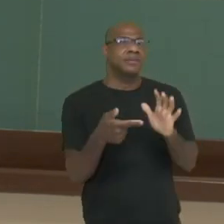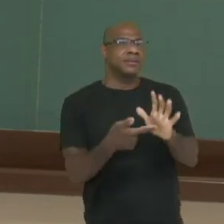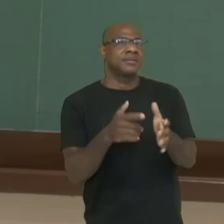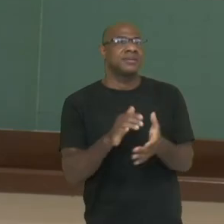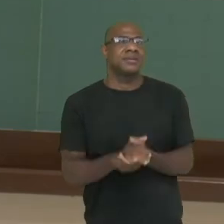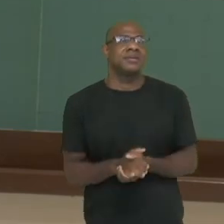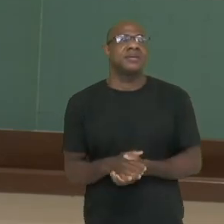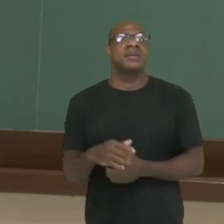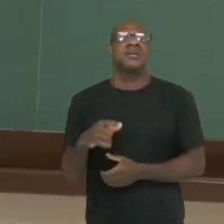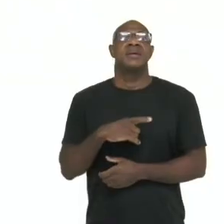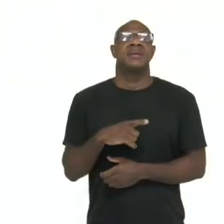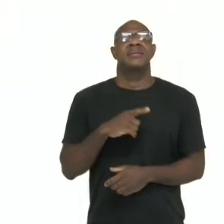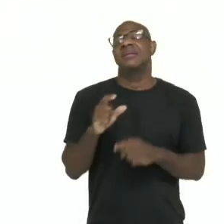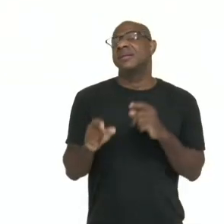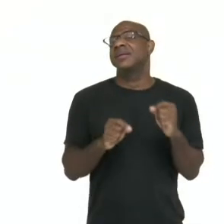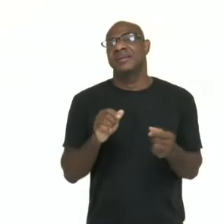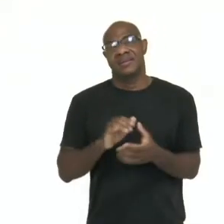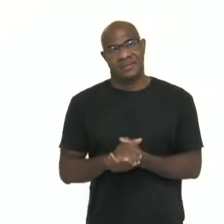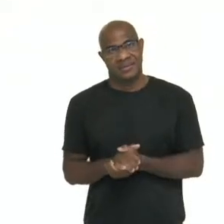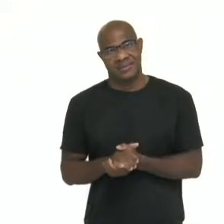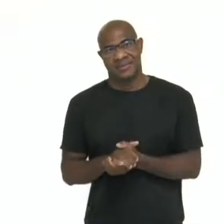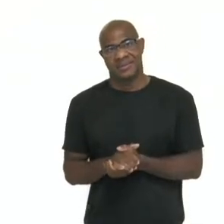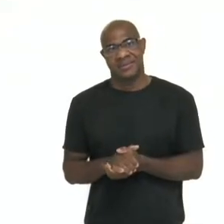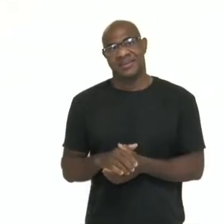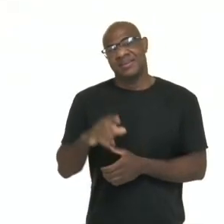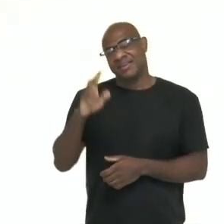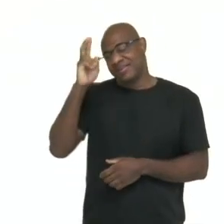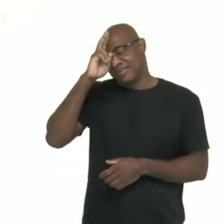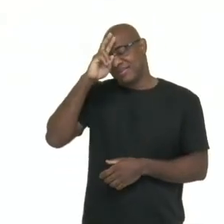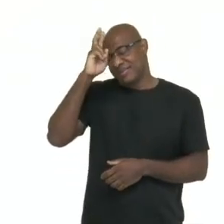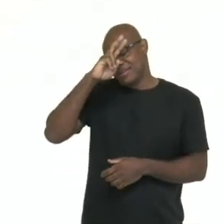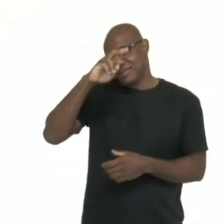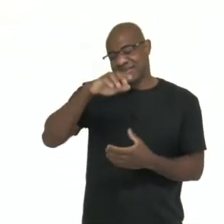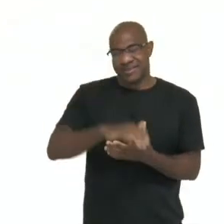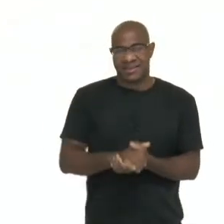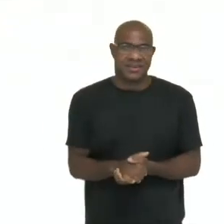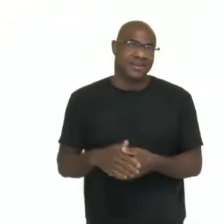gente tem a Cia Mar de Histórias, né? Então o espetáculo